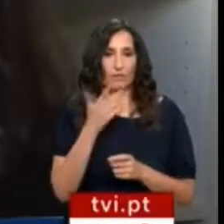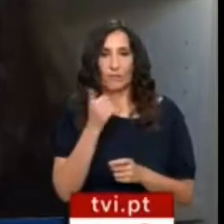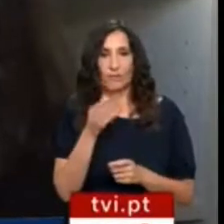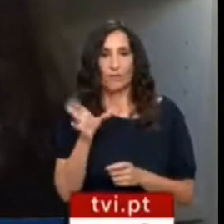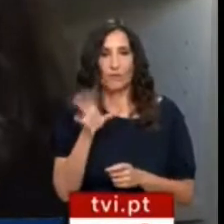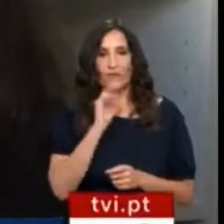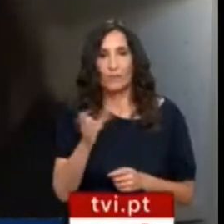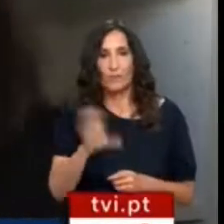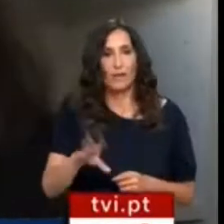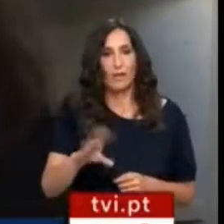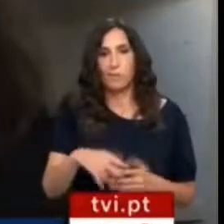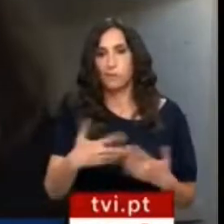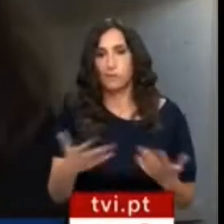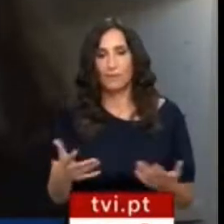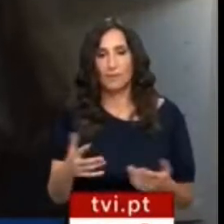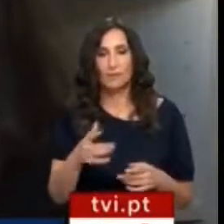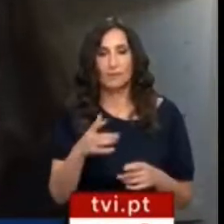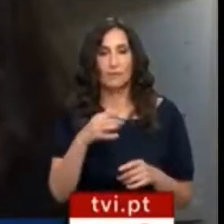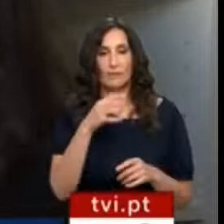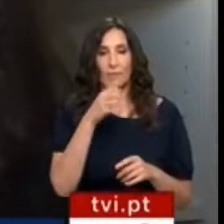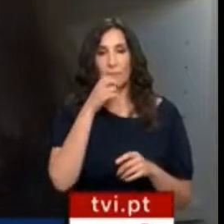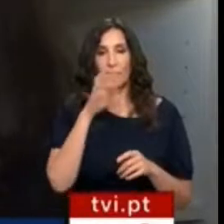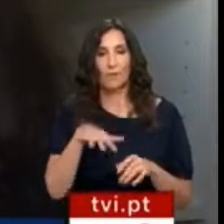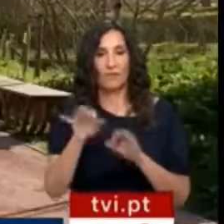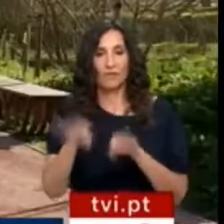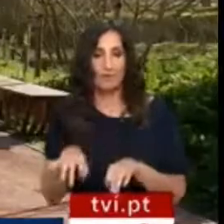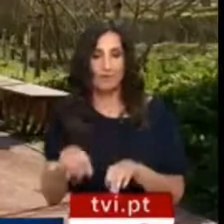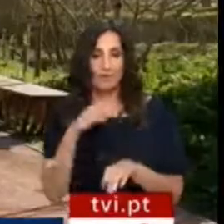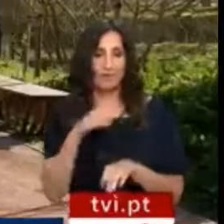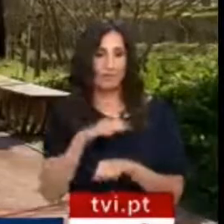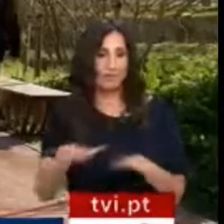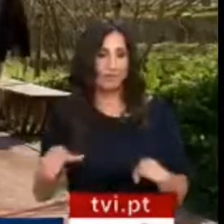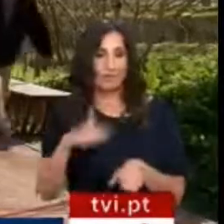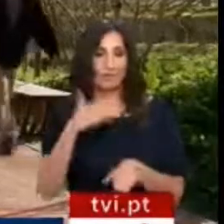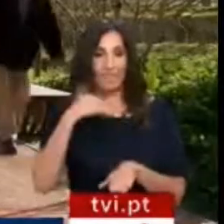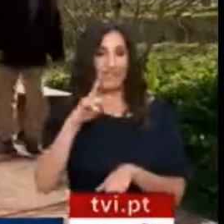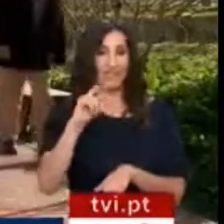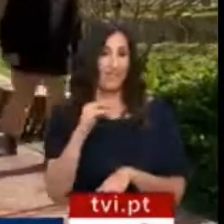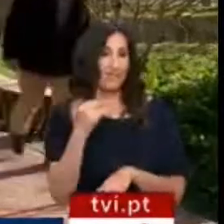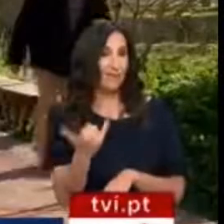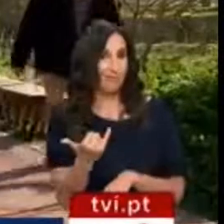filhos, de entrar em menopausa na altura com 32 anos.